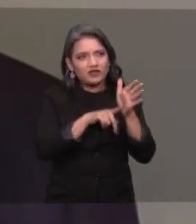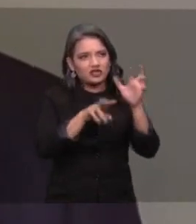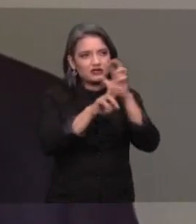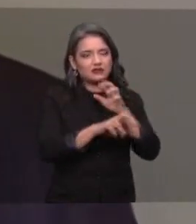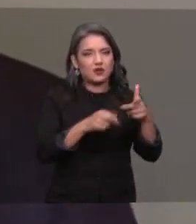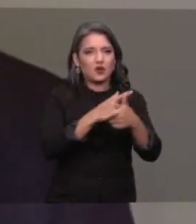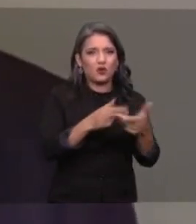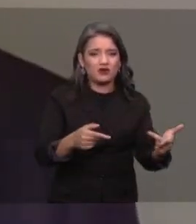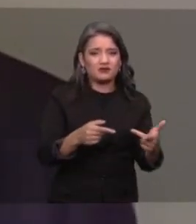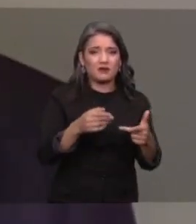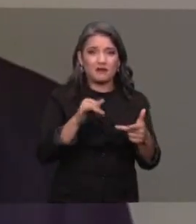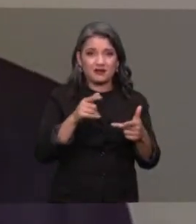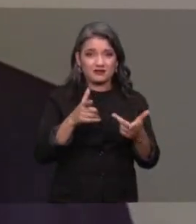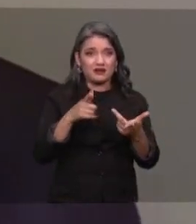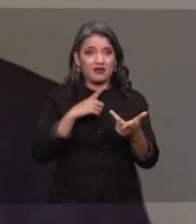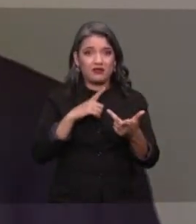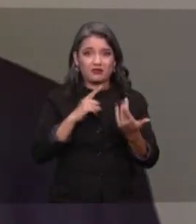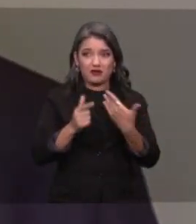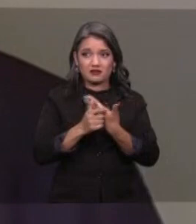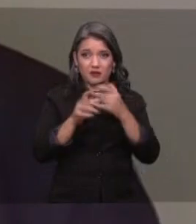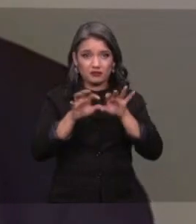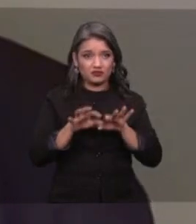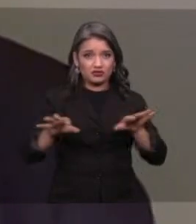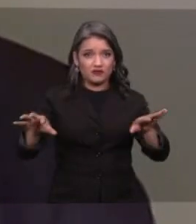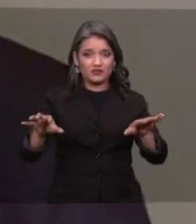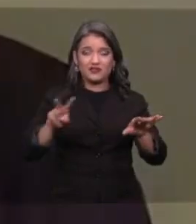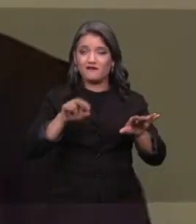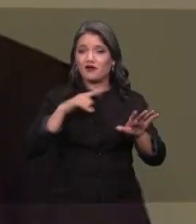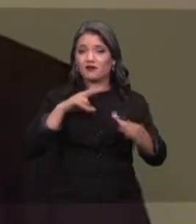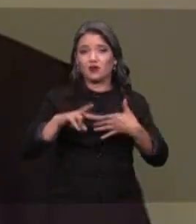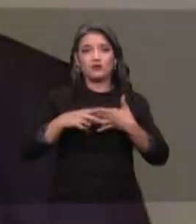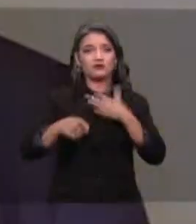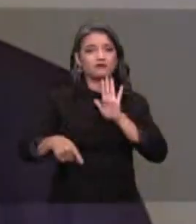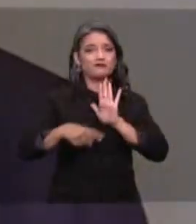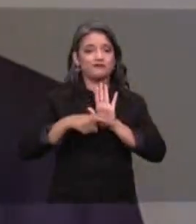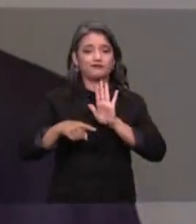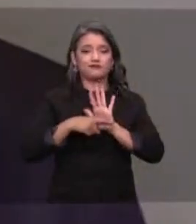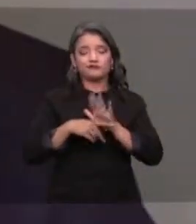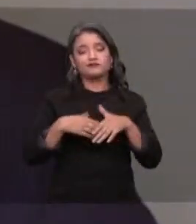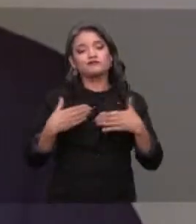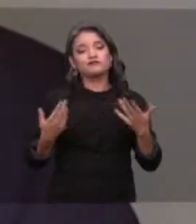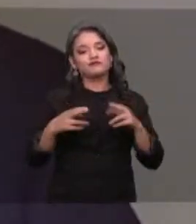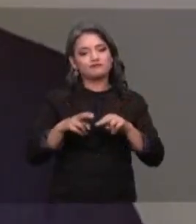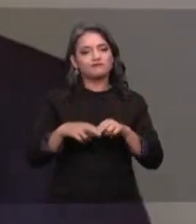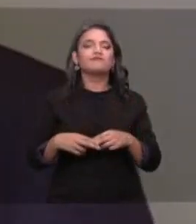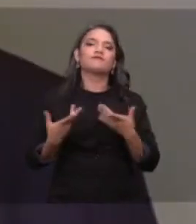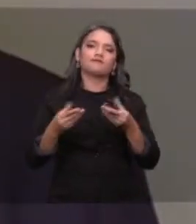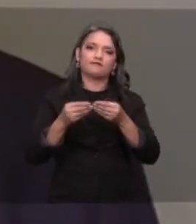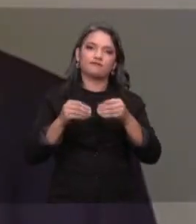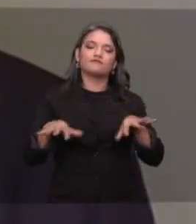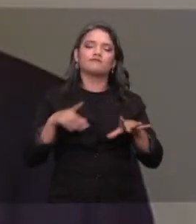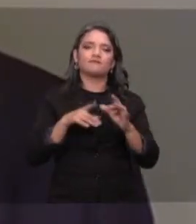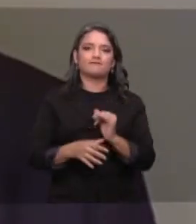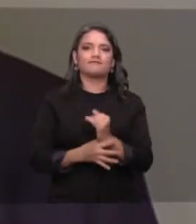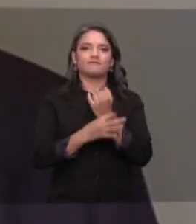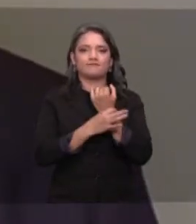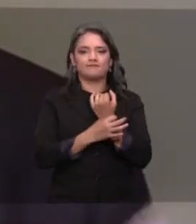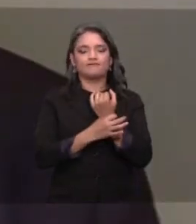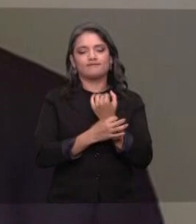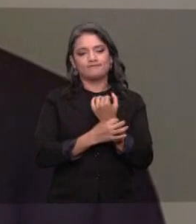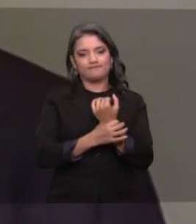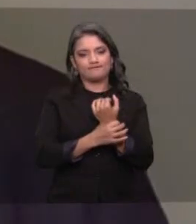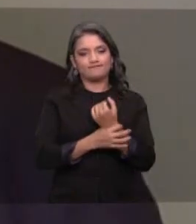acarretar consequências negativas às partes do processo, comprometendo, assim, a própria garantia que se quer